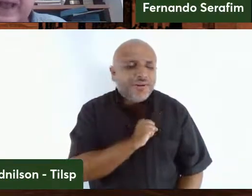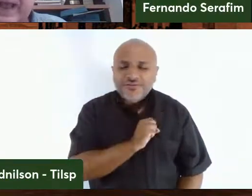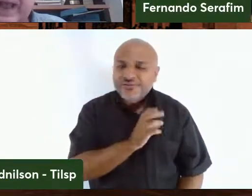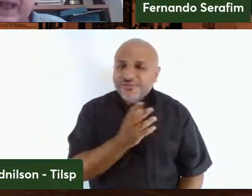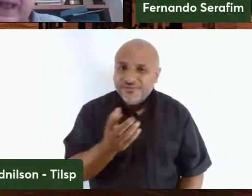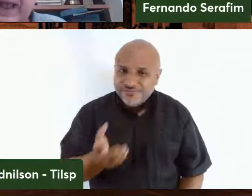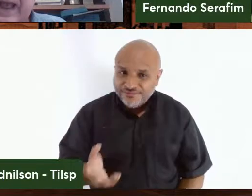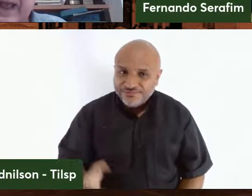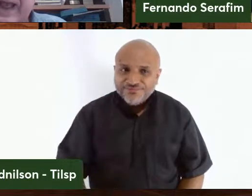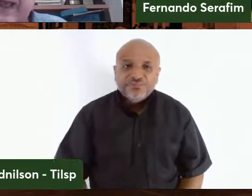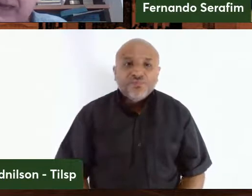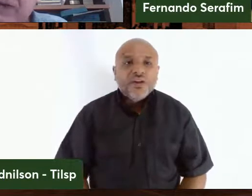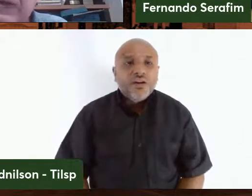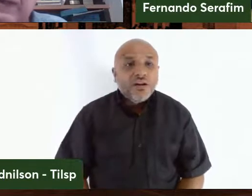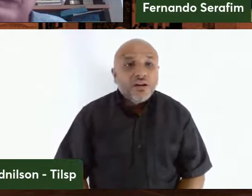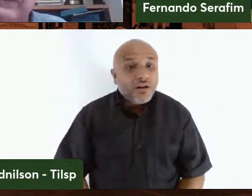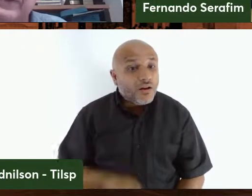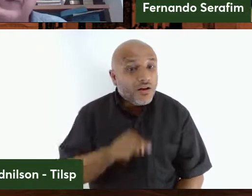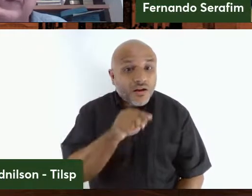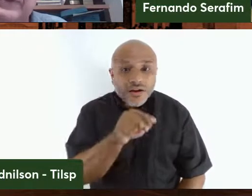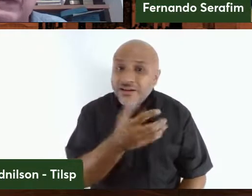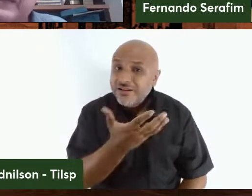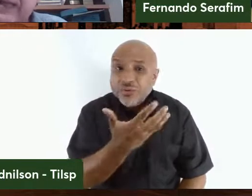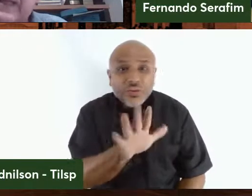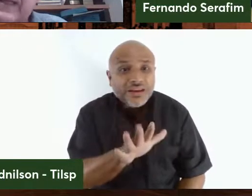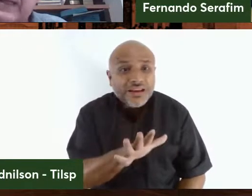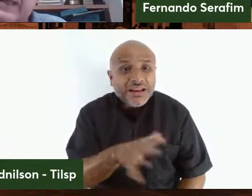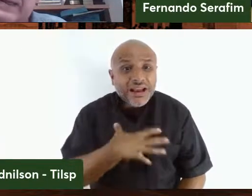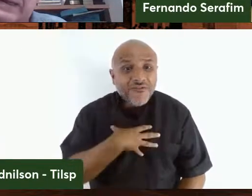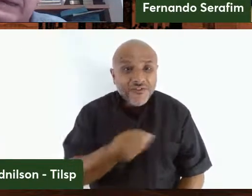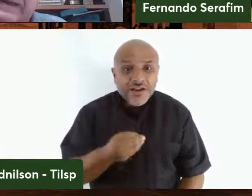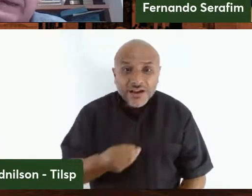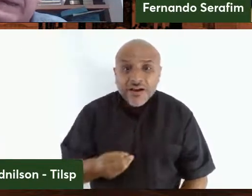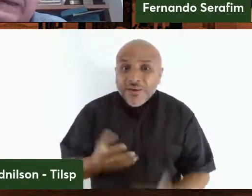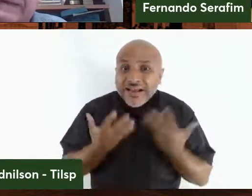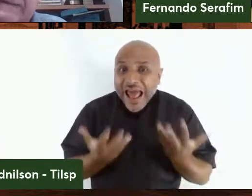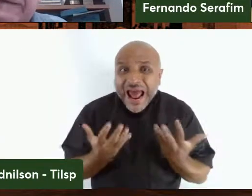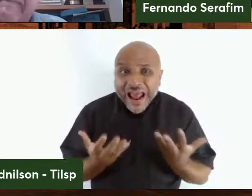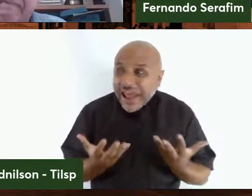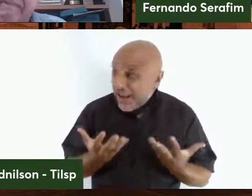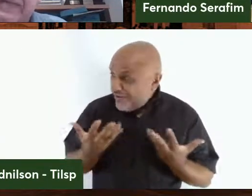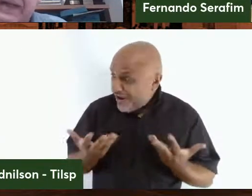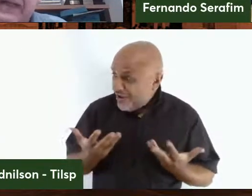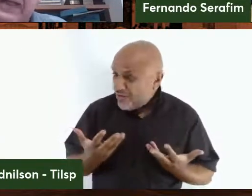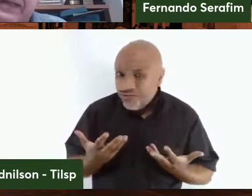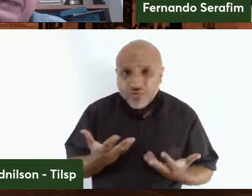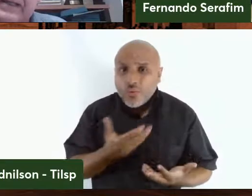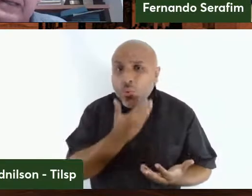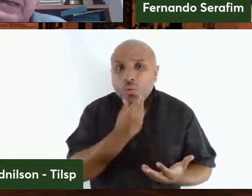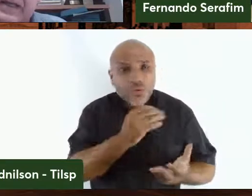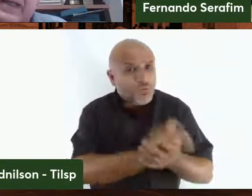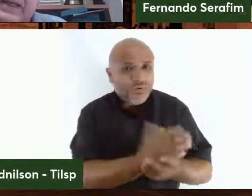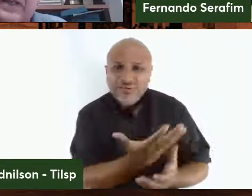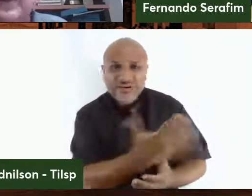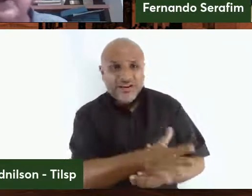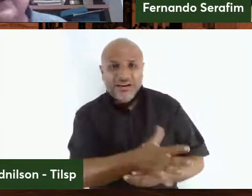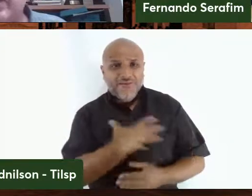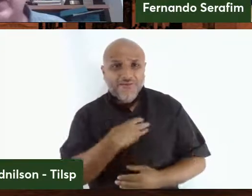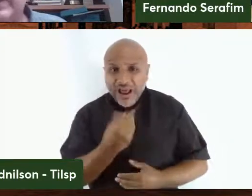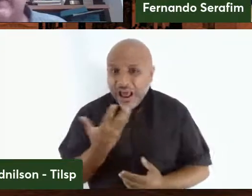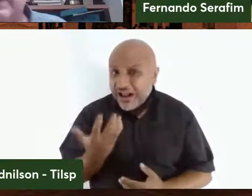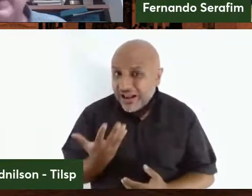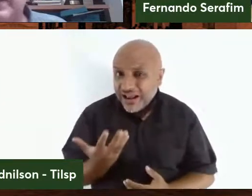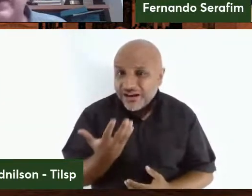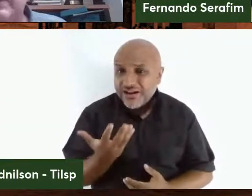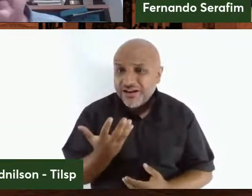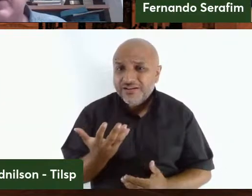dizer, ele não queria filhos, mas ela queria. Uhum. Né? Ela queria. E isso